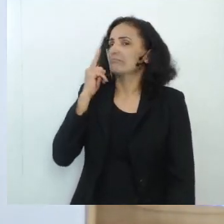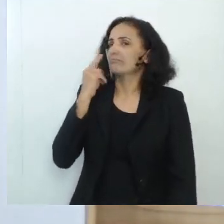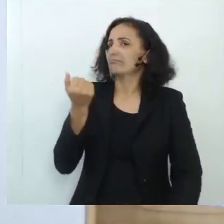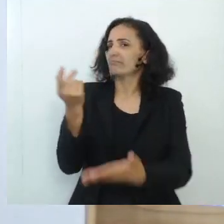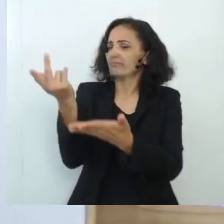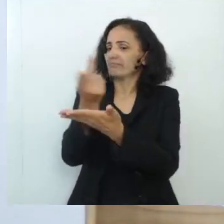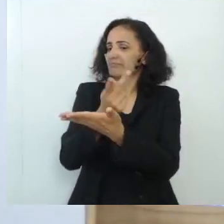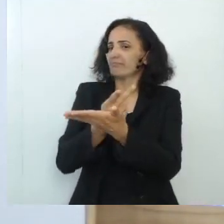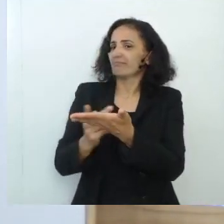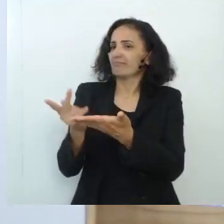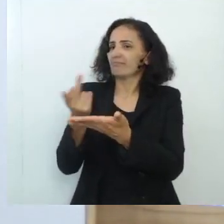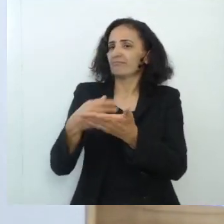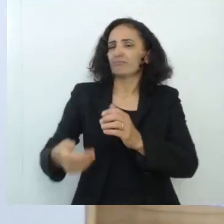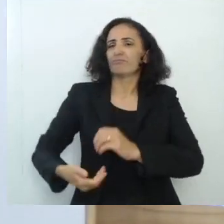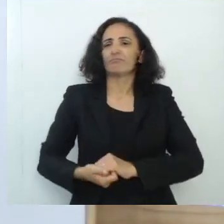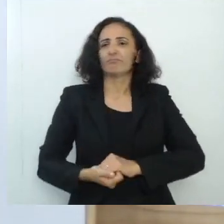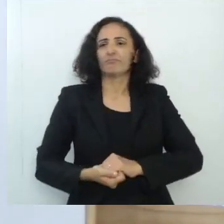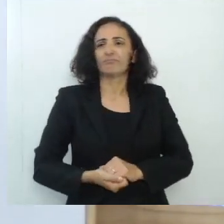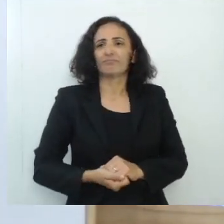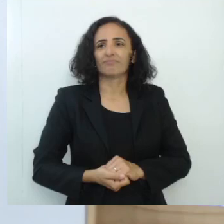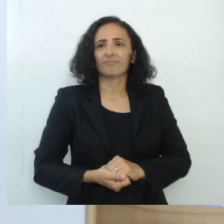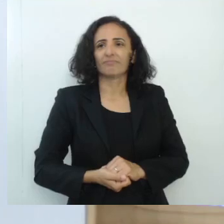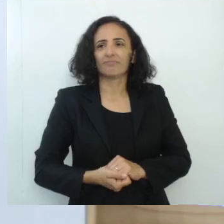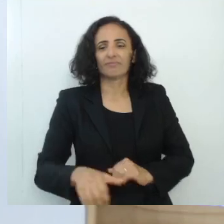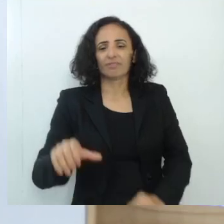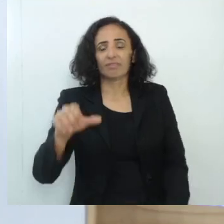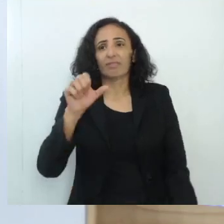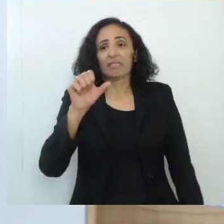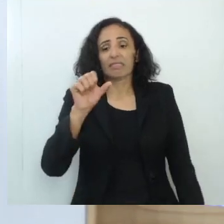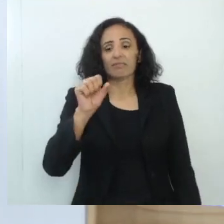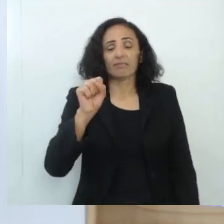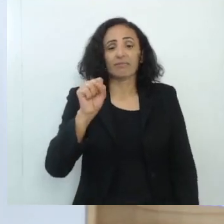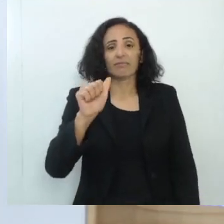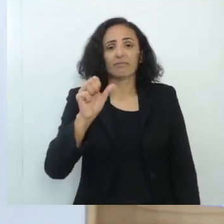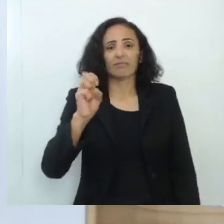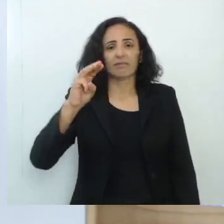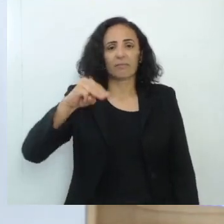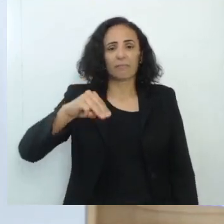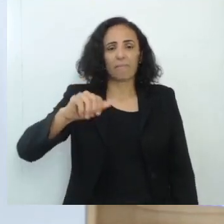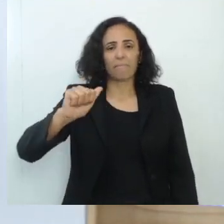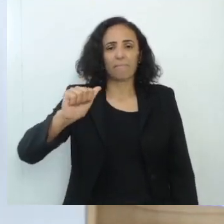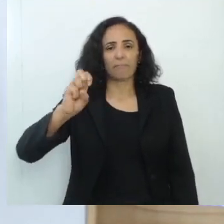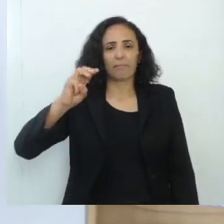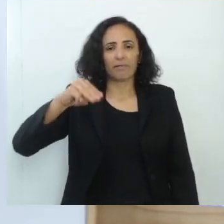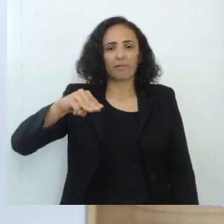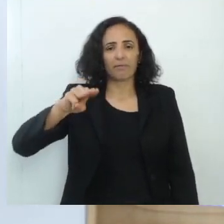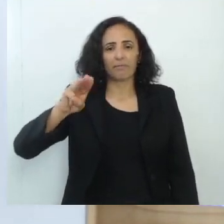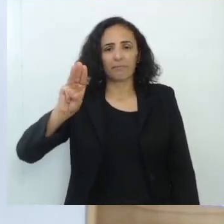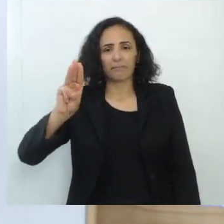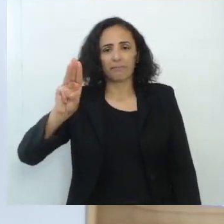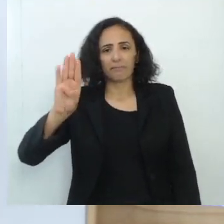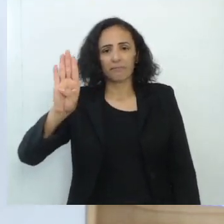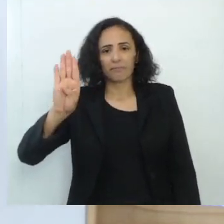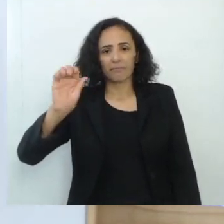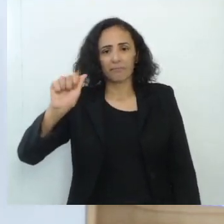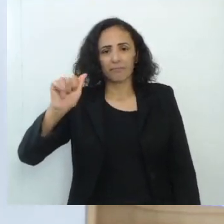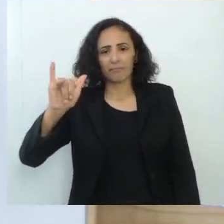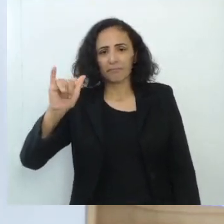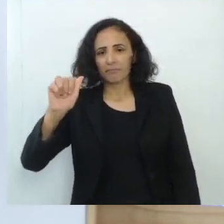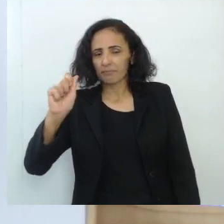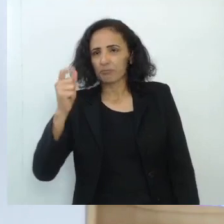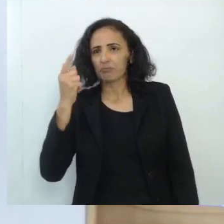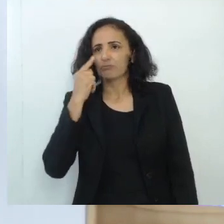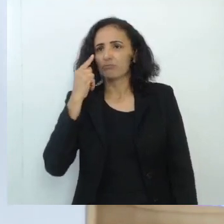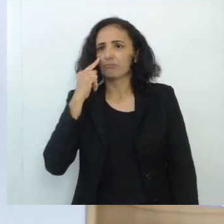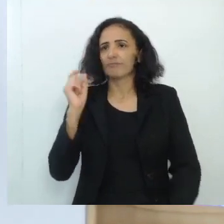eles usam a samambaia. Deixa eu tentar desenhar aqui. Ó, eles vão fazer mais ou menos assim. Para mostrar ou tentar